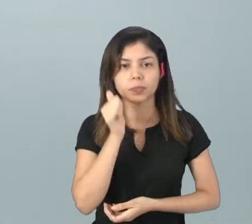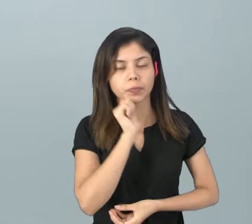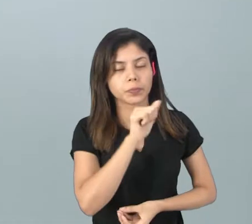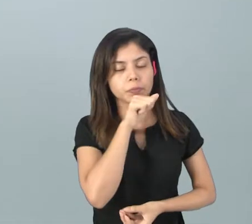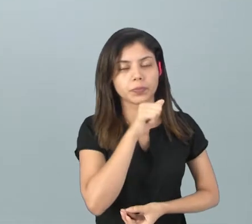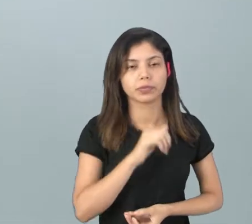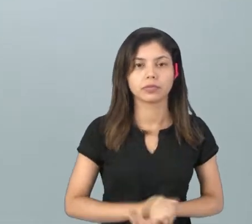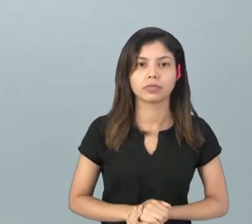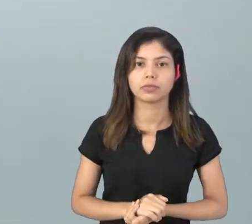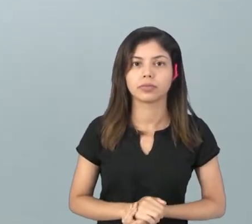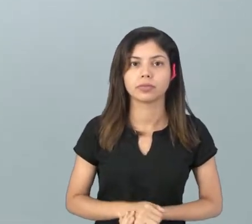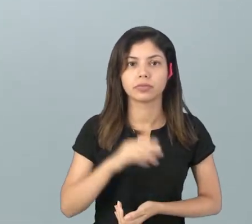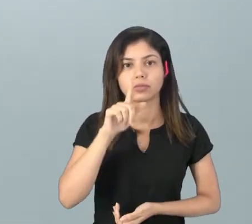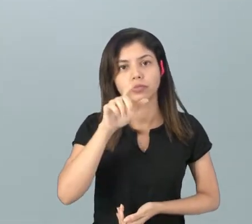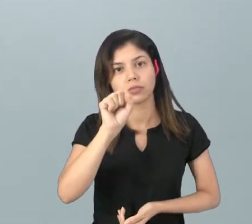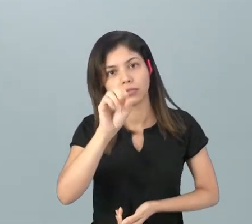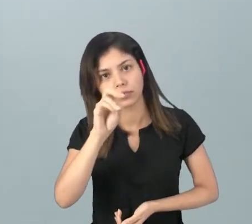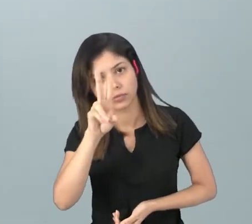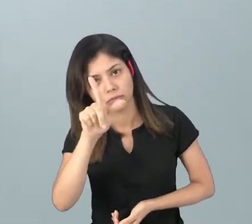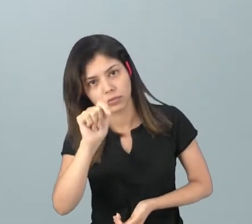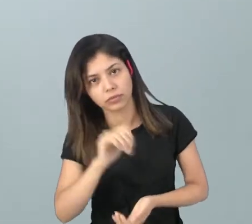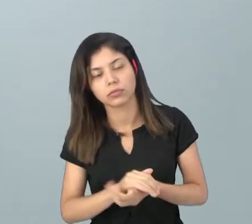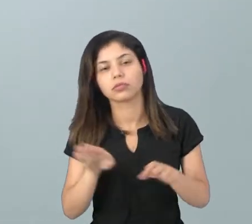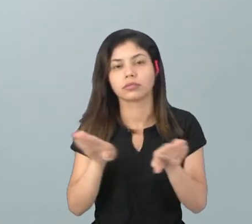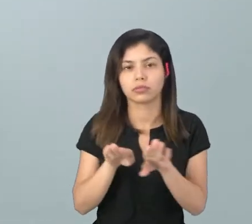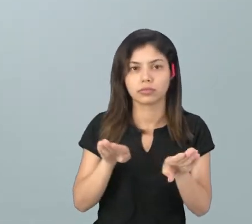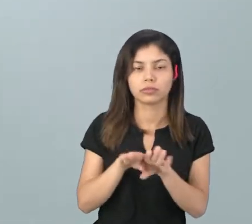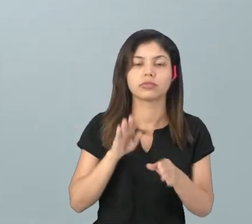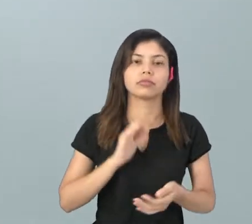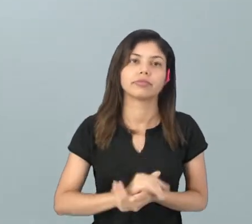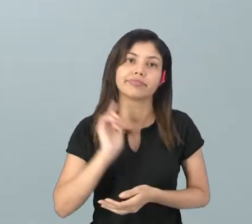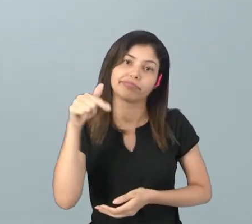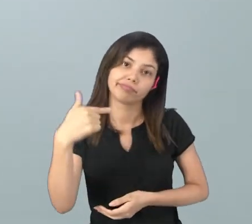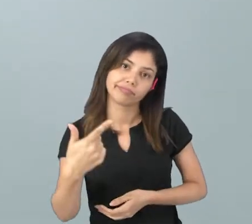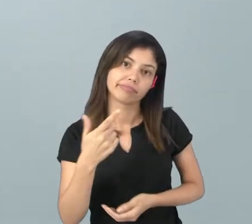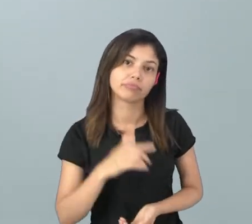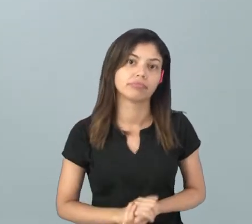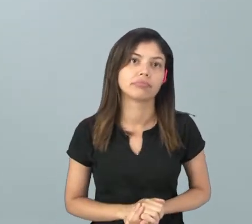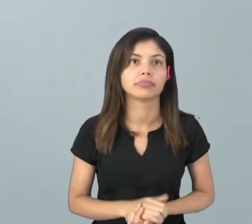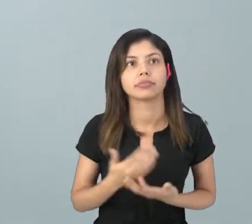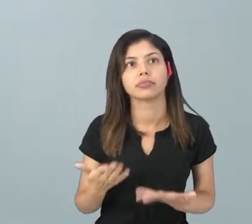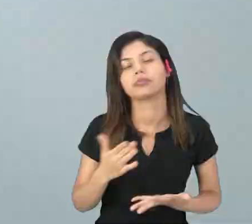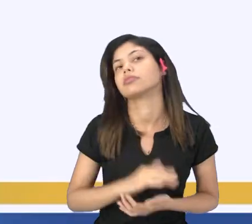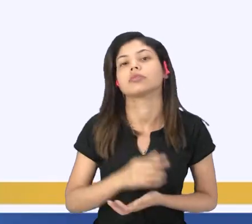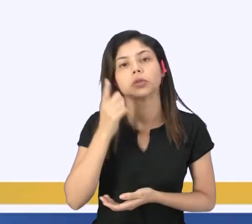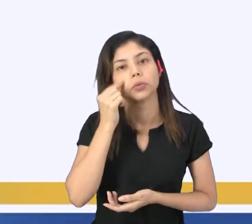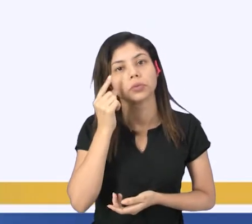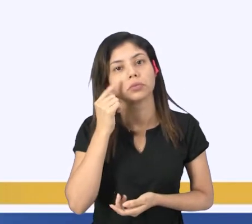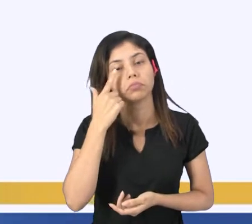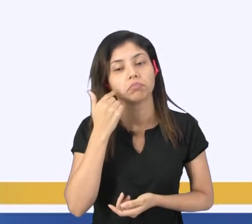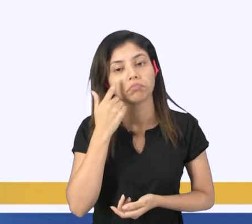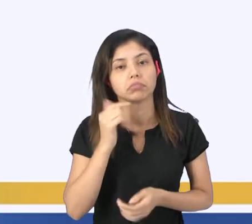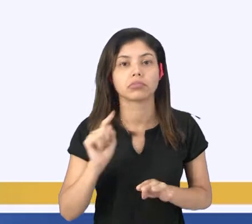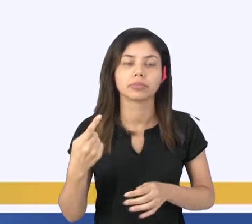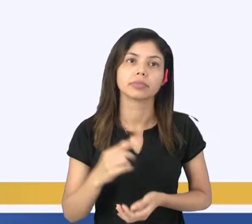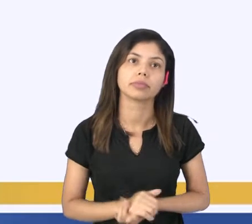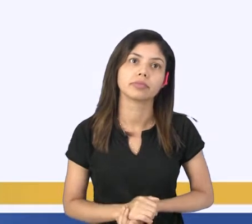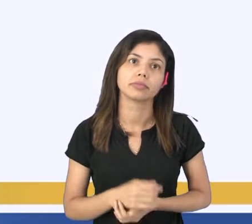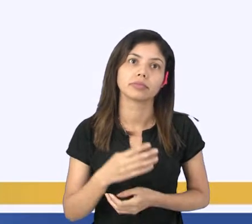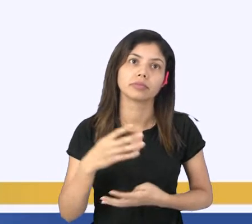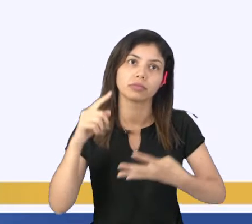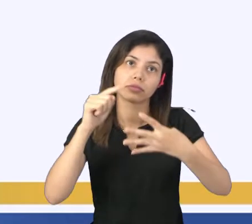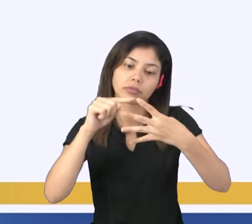mãe, da sua sogra, da sua nora, e mais tarde não venha chorar o leite derramado, né? 4,